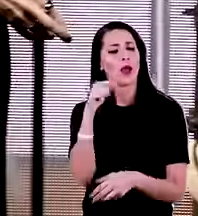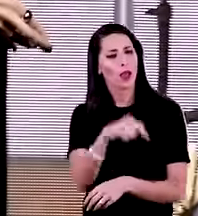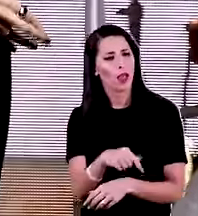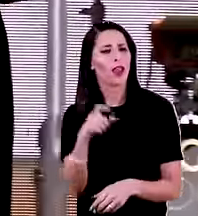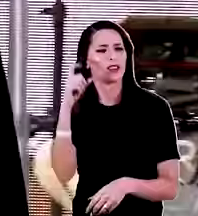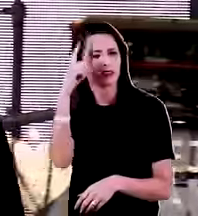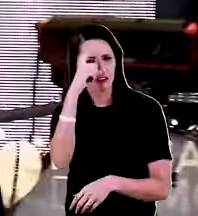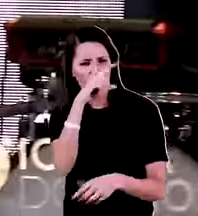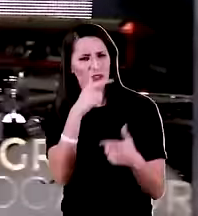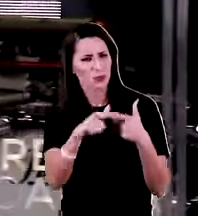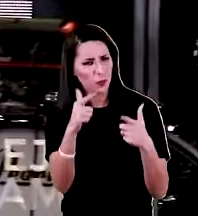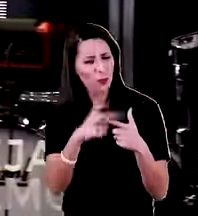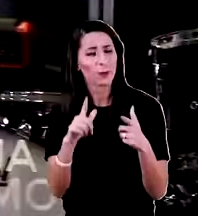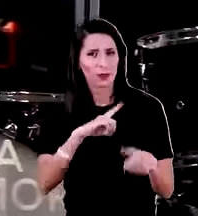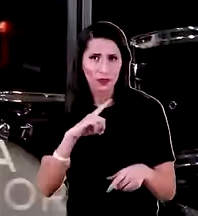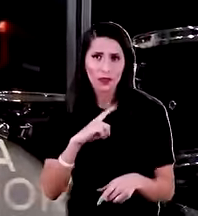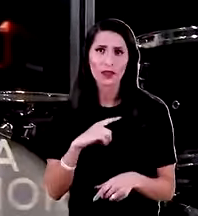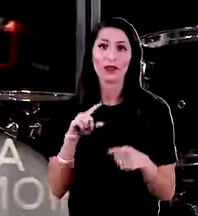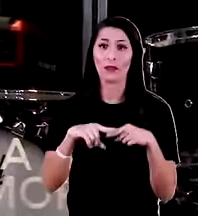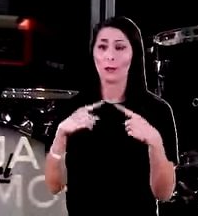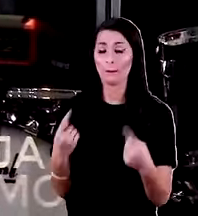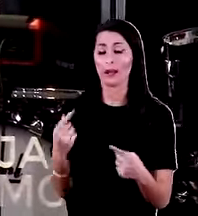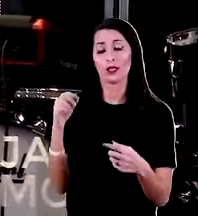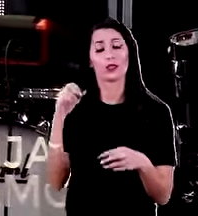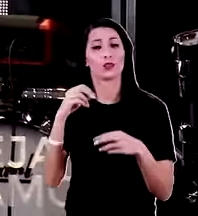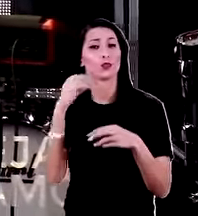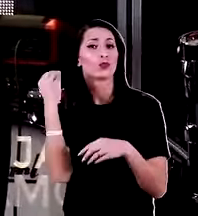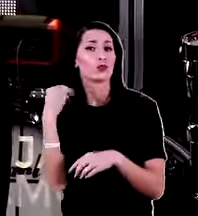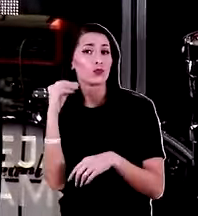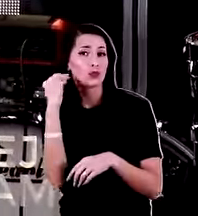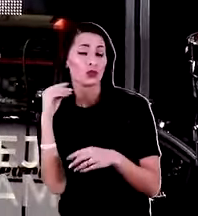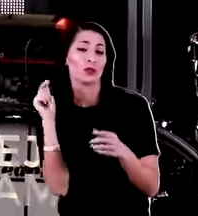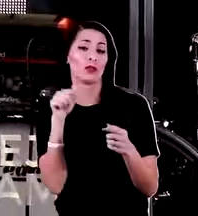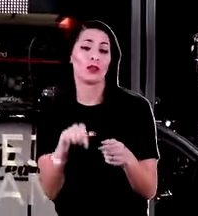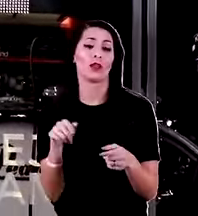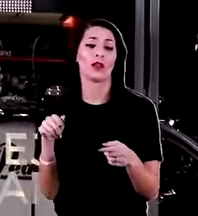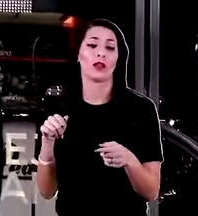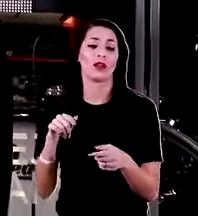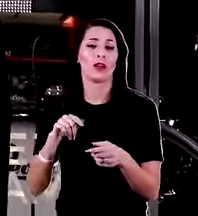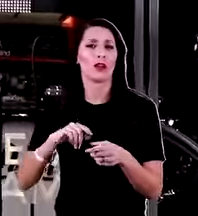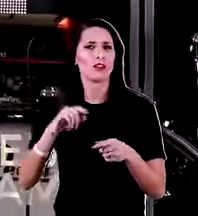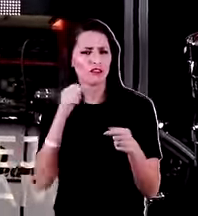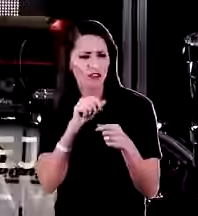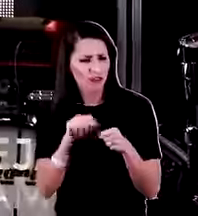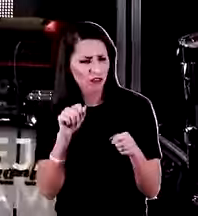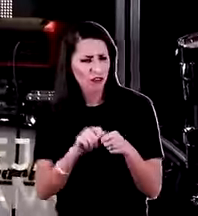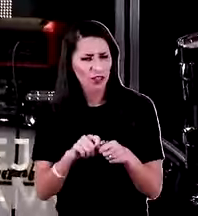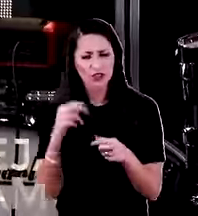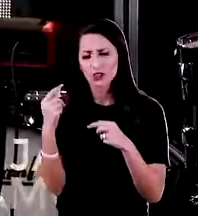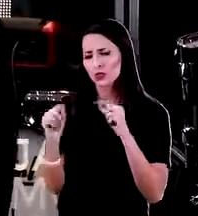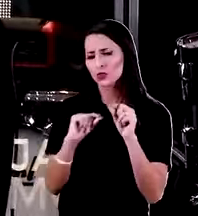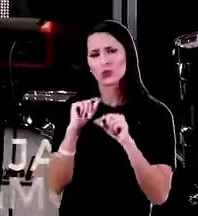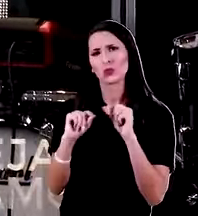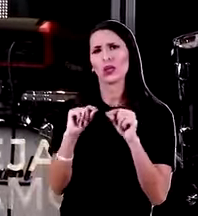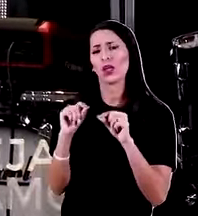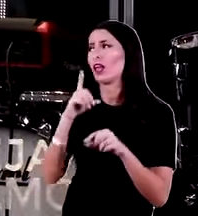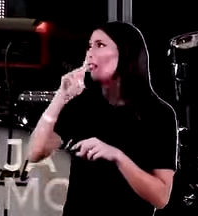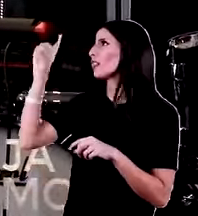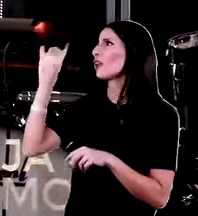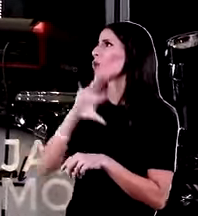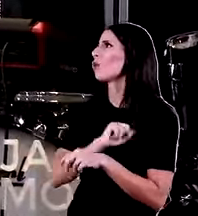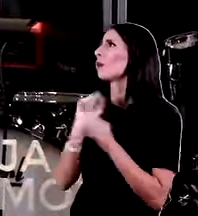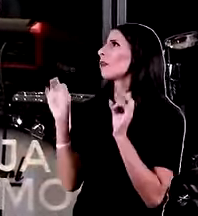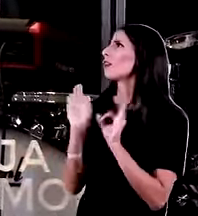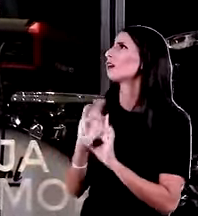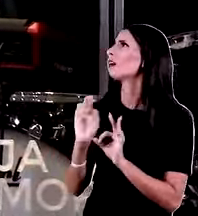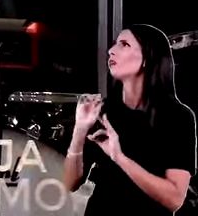foi. Mas a maneira com que ela interpretou fez ela entender. Deus está contra mim, Deus não me ama, eu preciso me afastar das